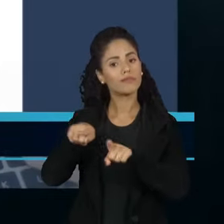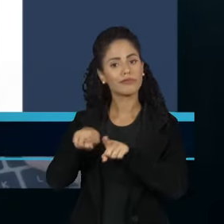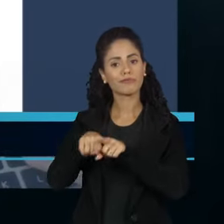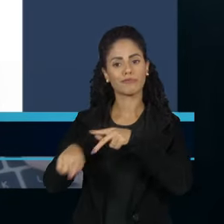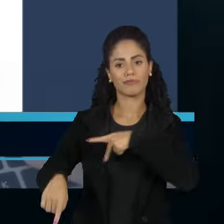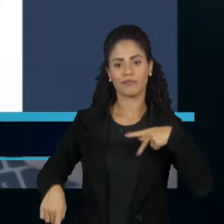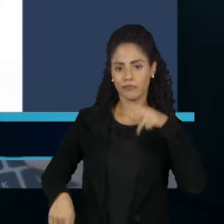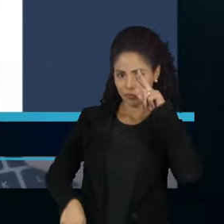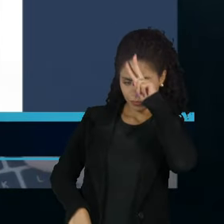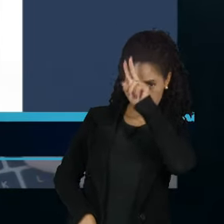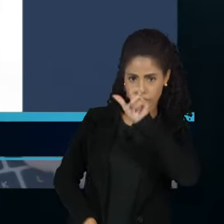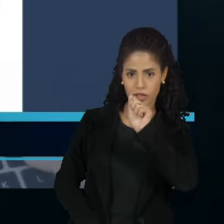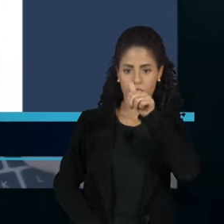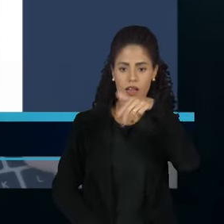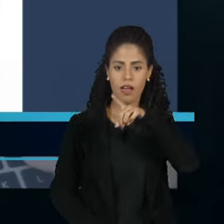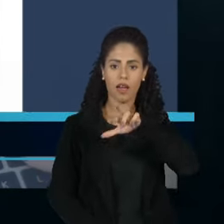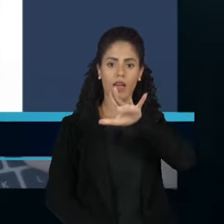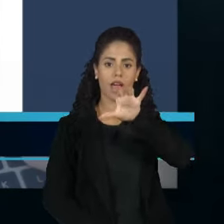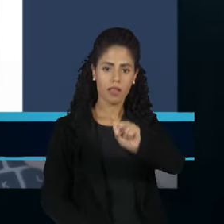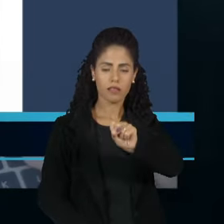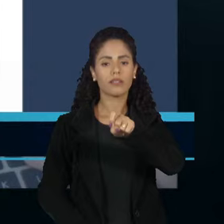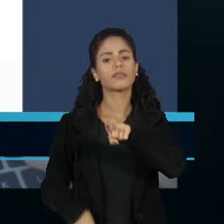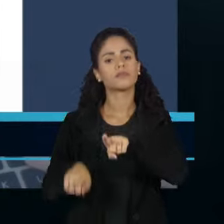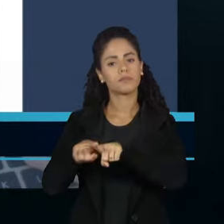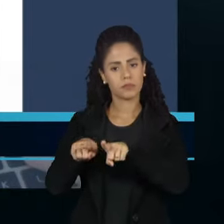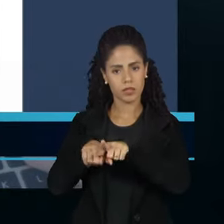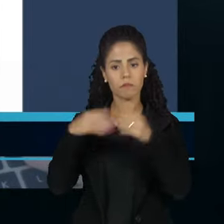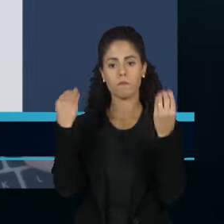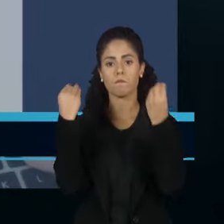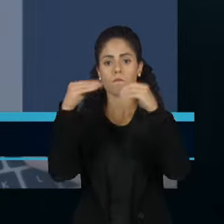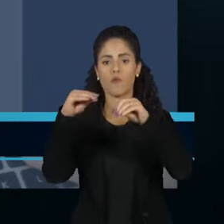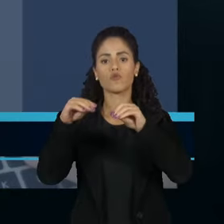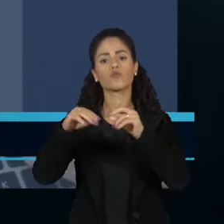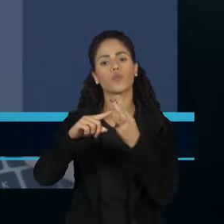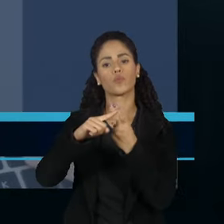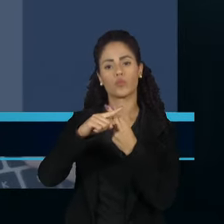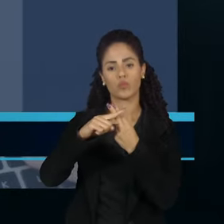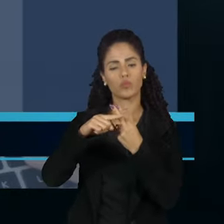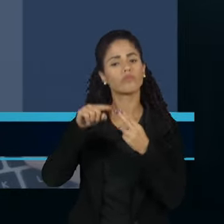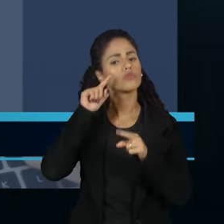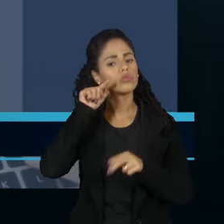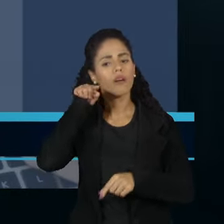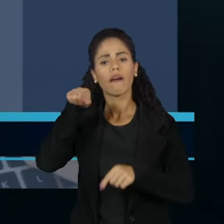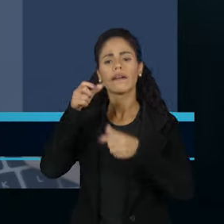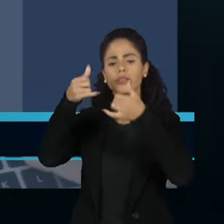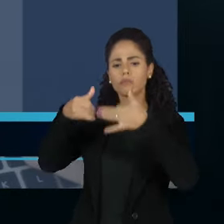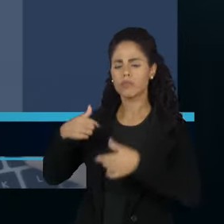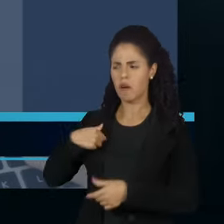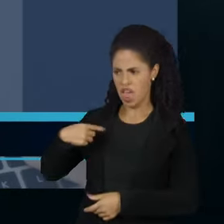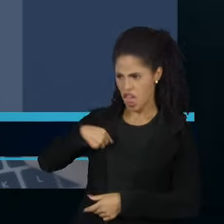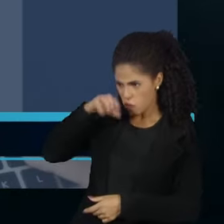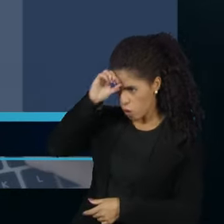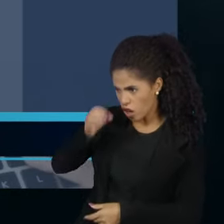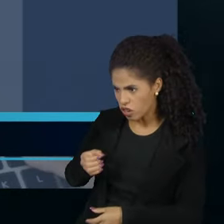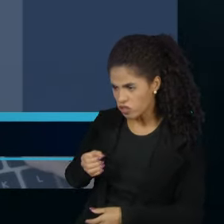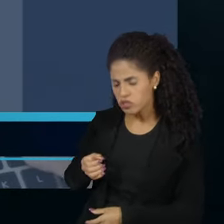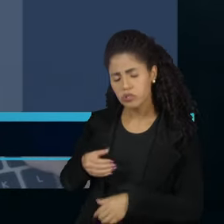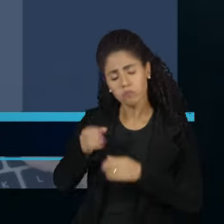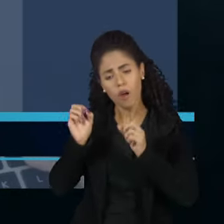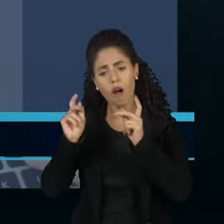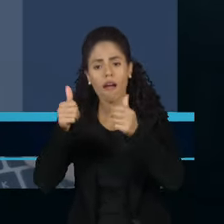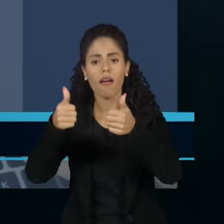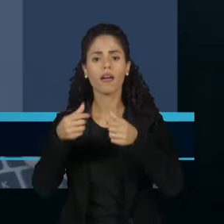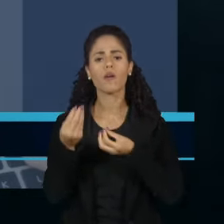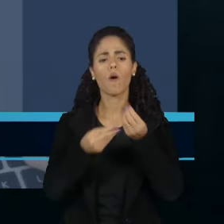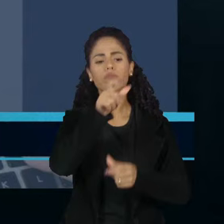México, Andrés Manuel López Obrador, postou no X: Milei falou que sou ignorante. Tem razão. Não entendo